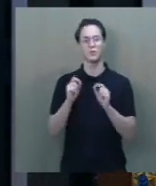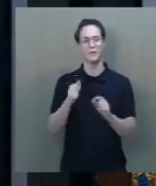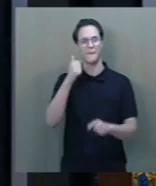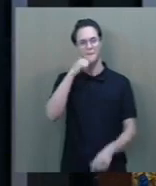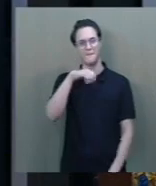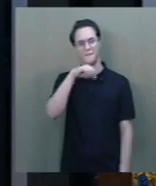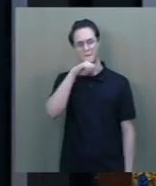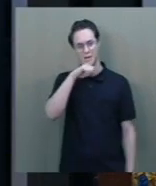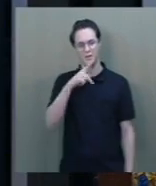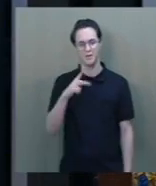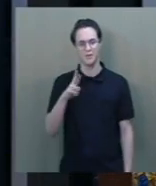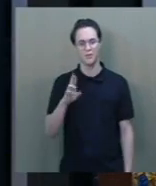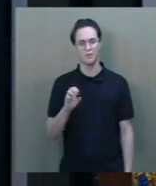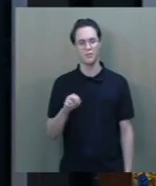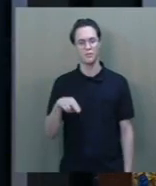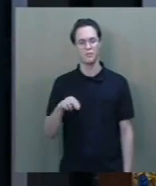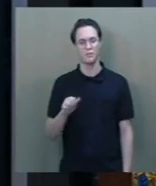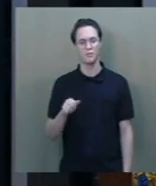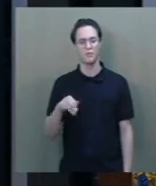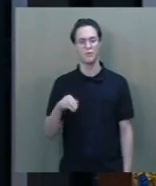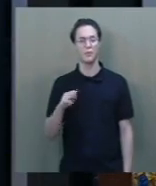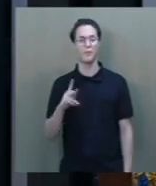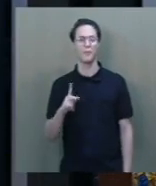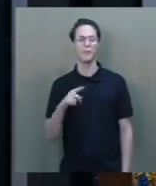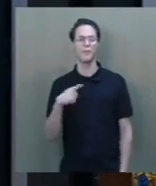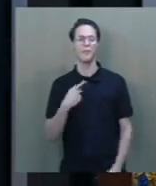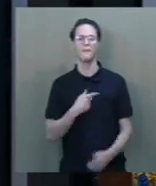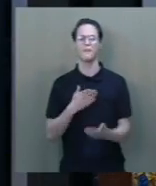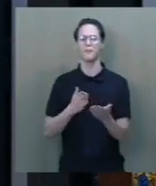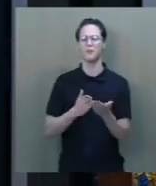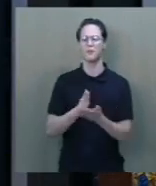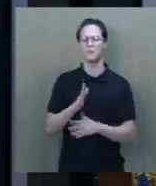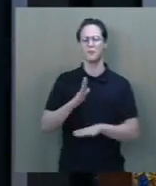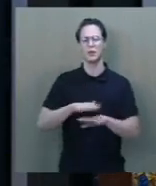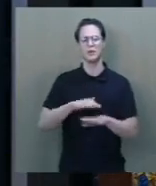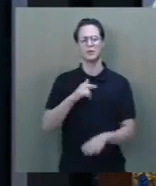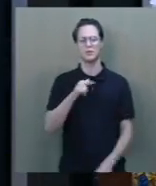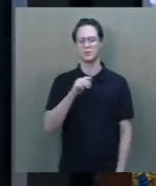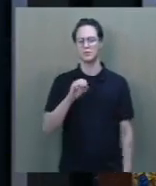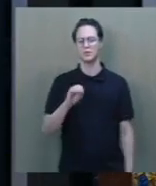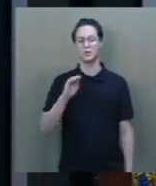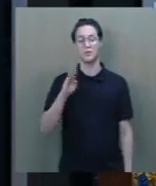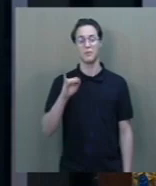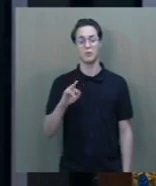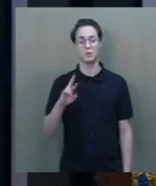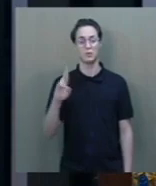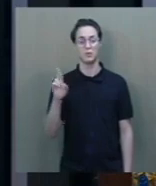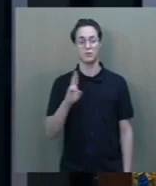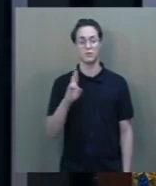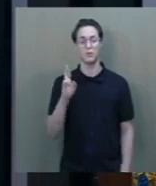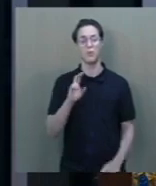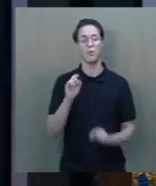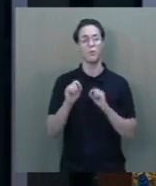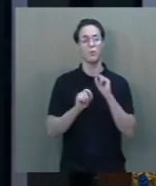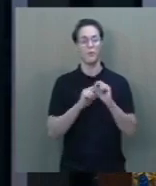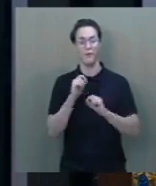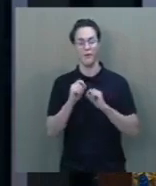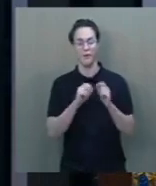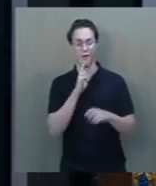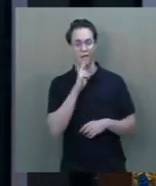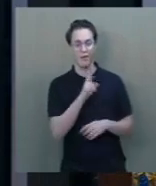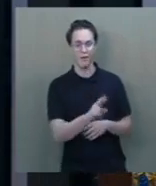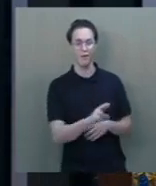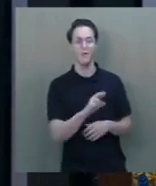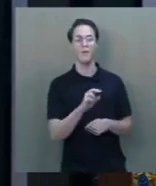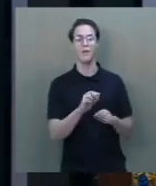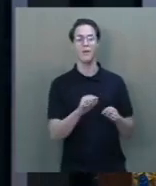Pronamp. Aprovamos esta casa mais de 70 bilhões de reais para acudir às micro e pequenas empresas